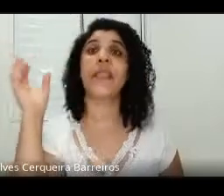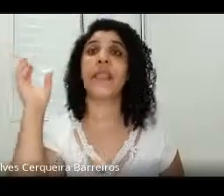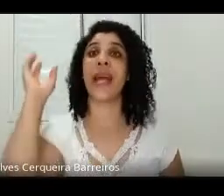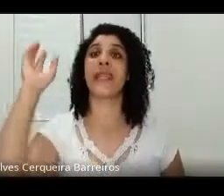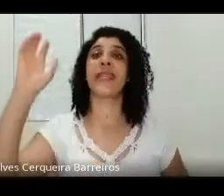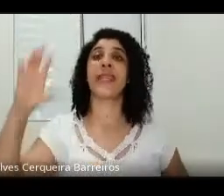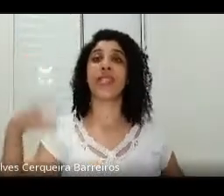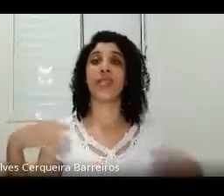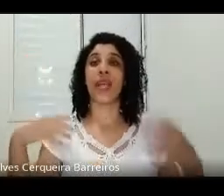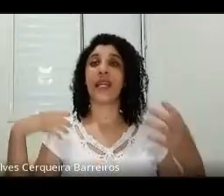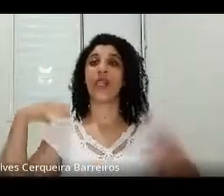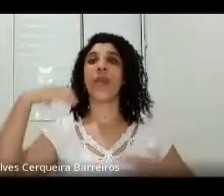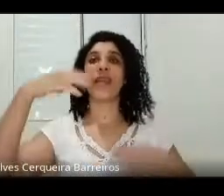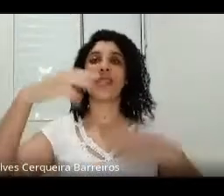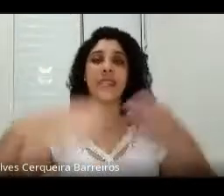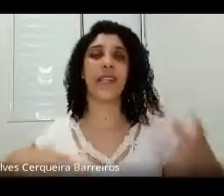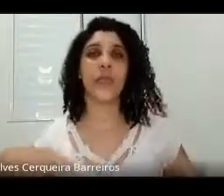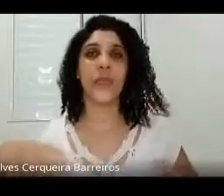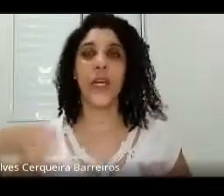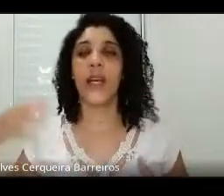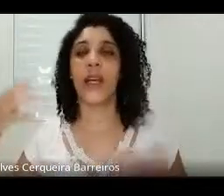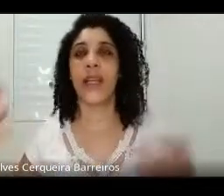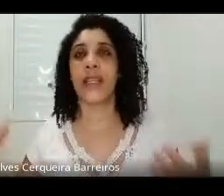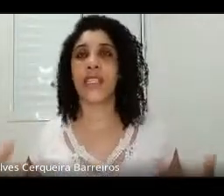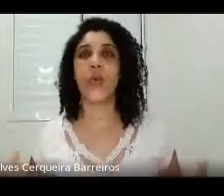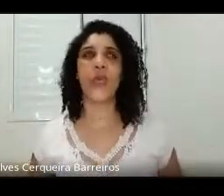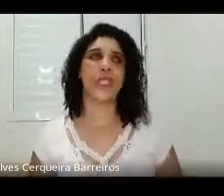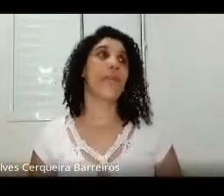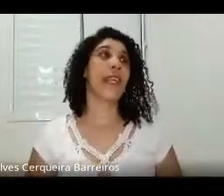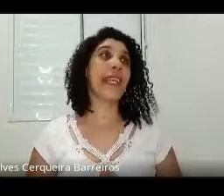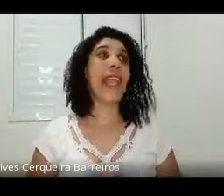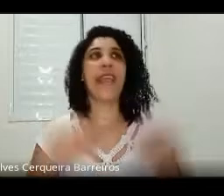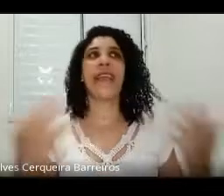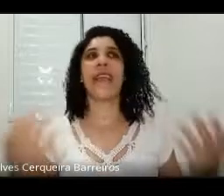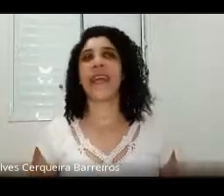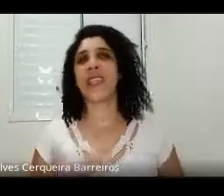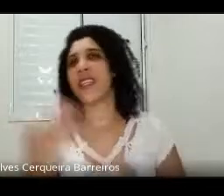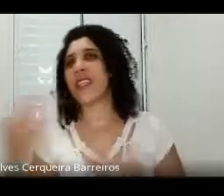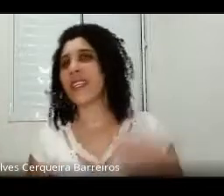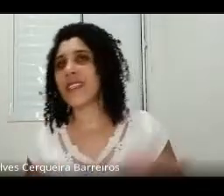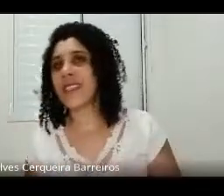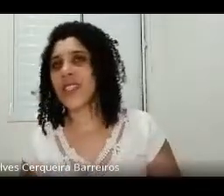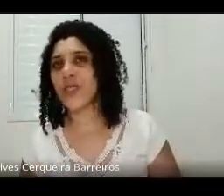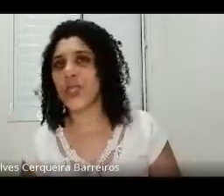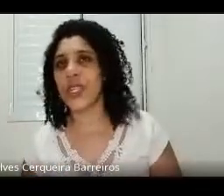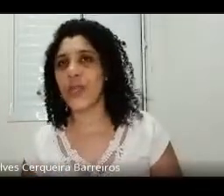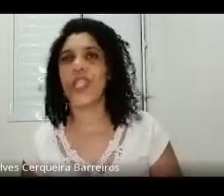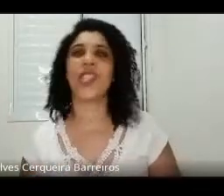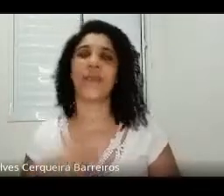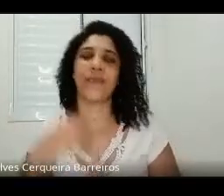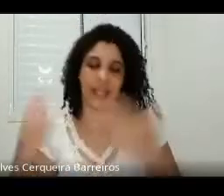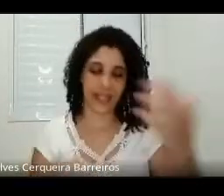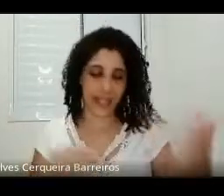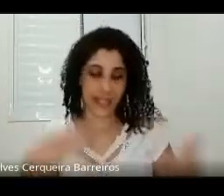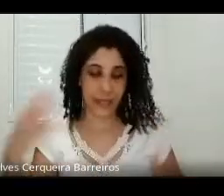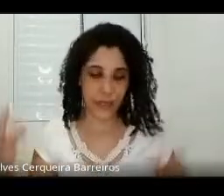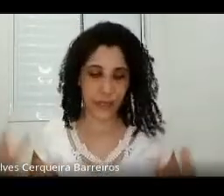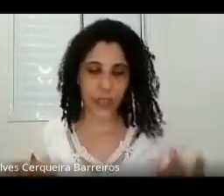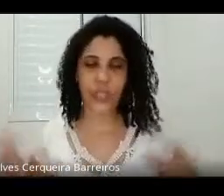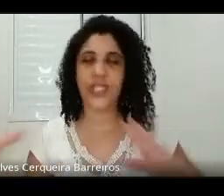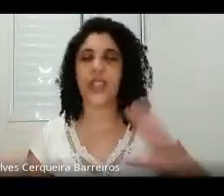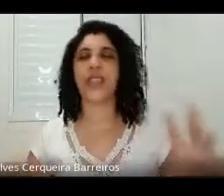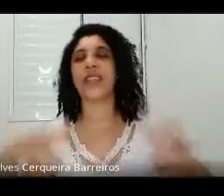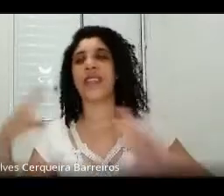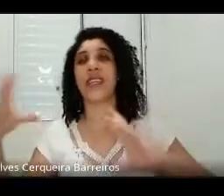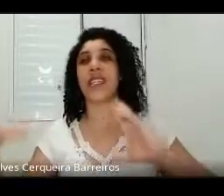é arbitrária, né? Essa questão da nomeação das coisas. Quem é da área de letras e que estuda linguística, até tem mais um